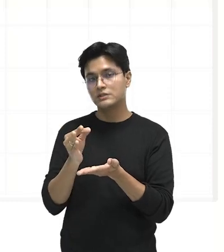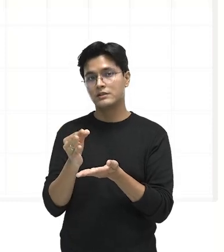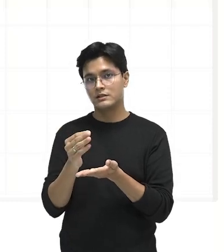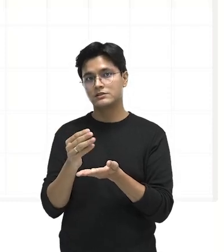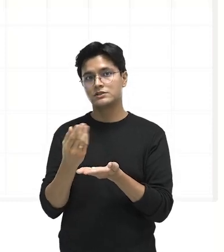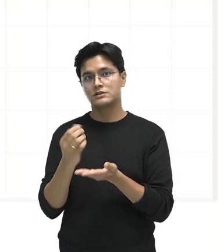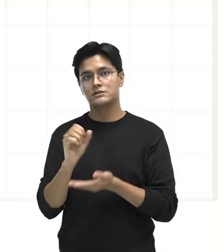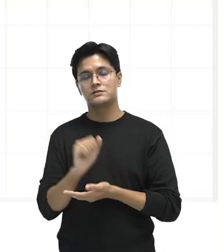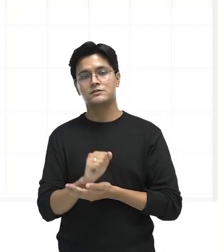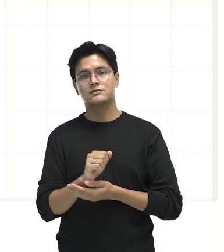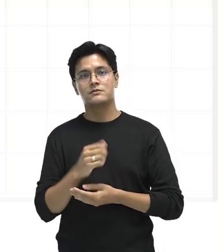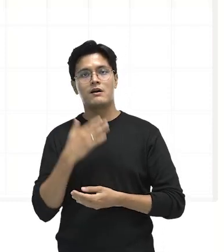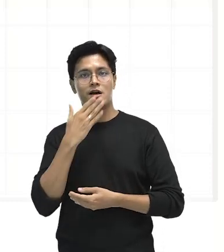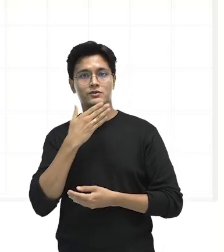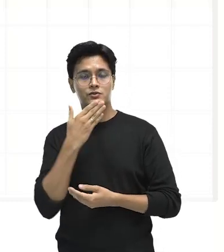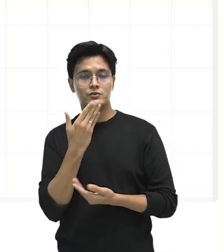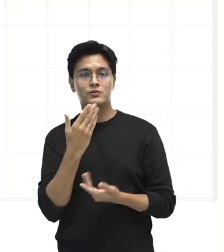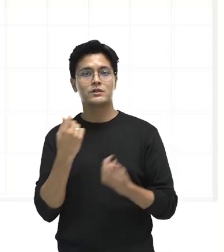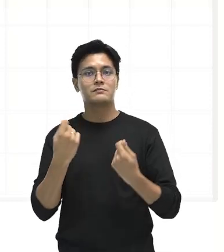e